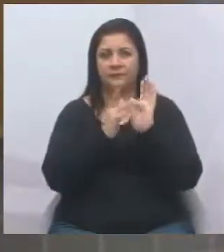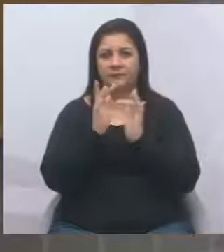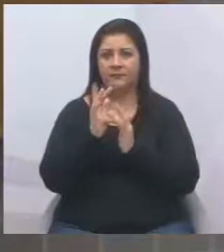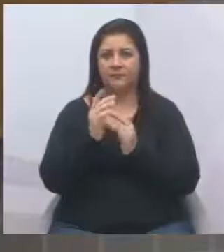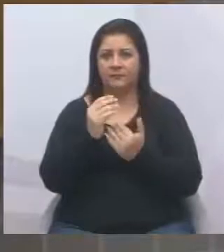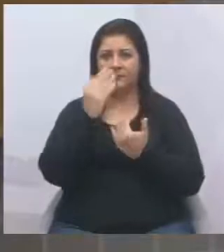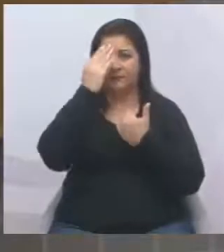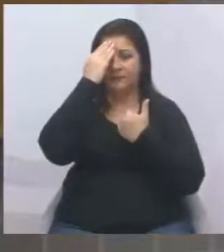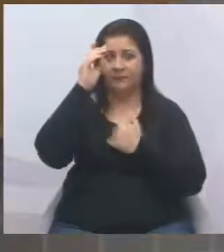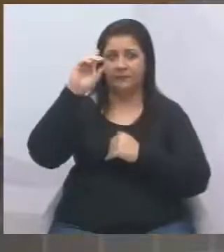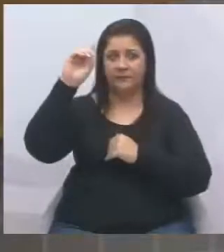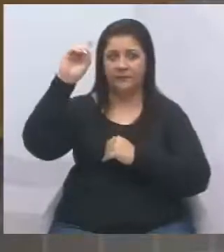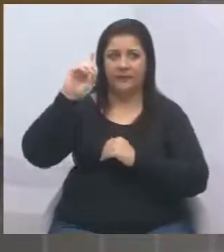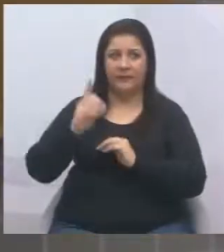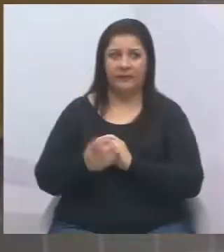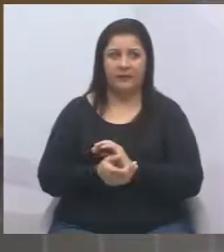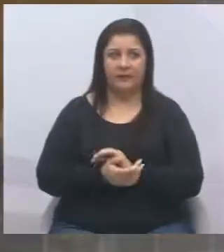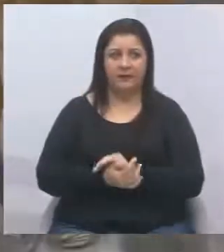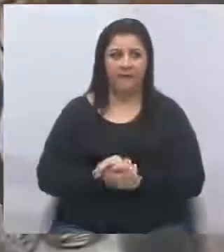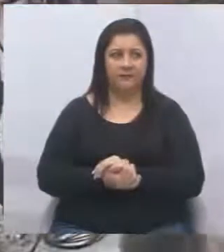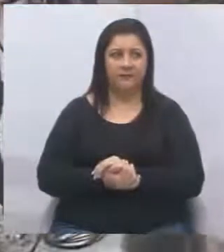de trabalho. Obrigado a todos.